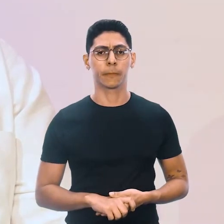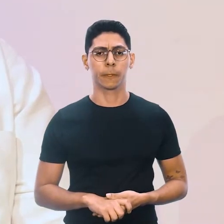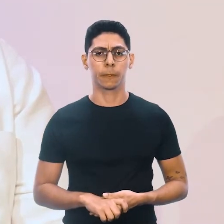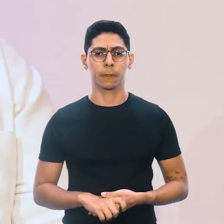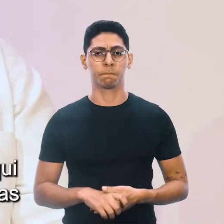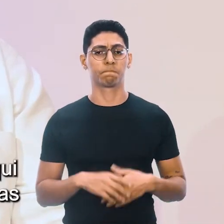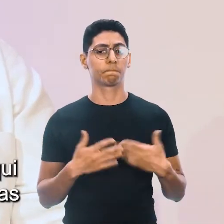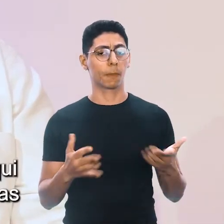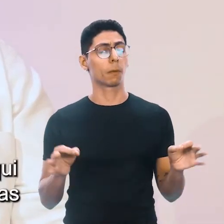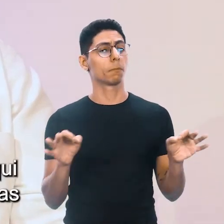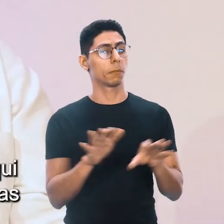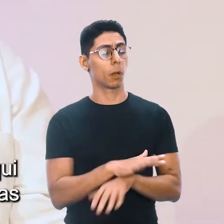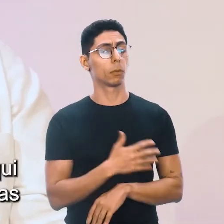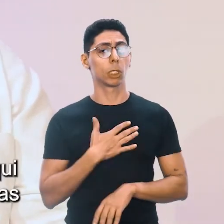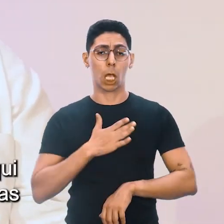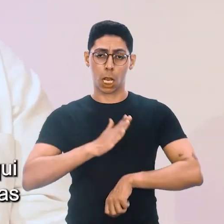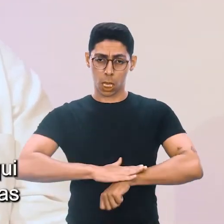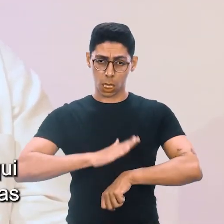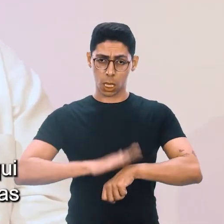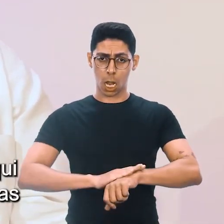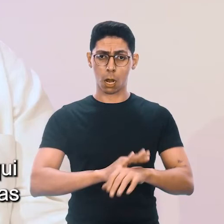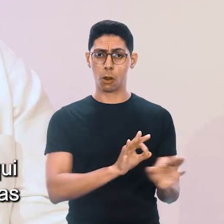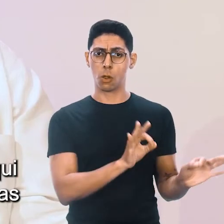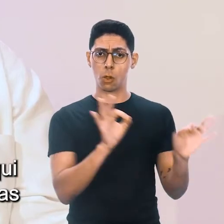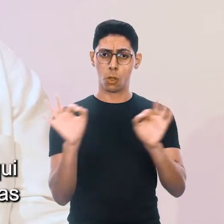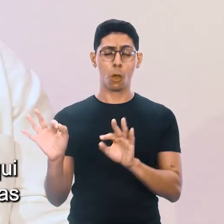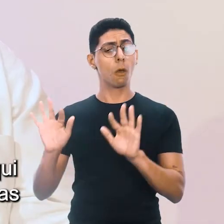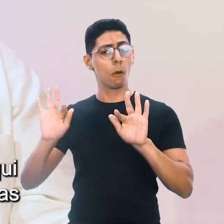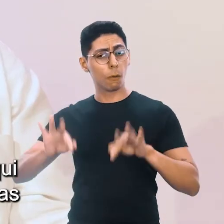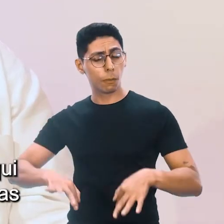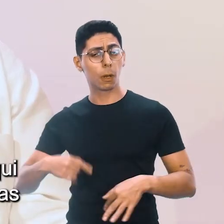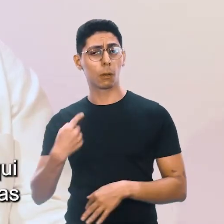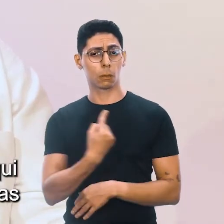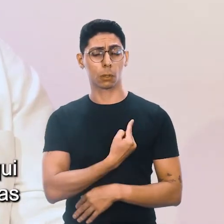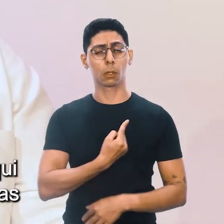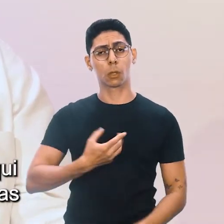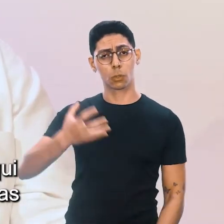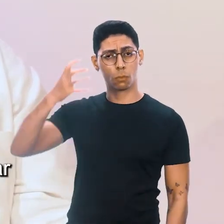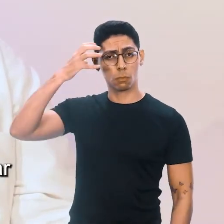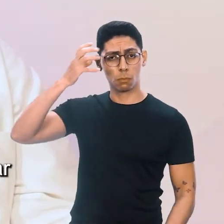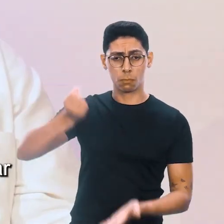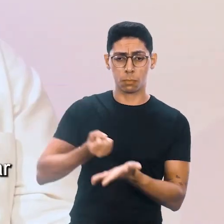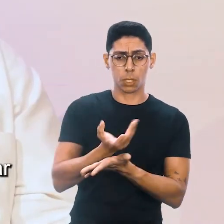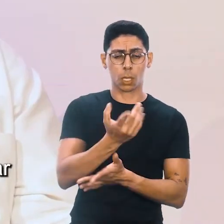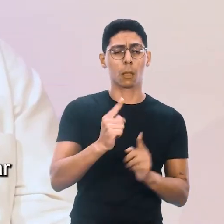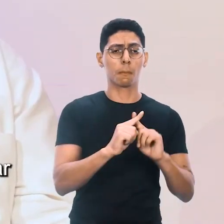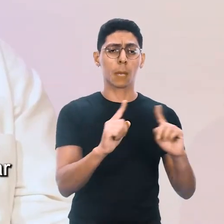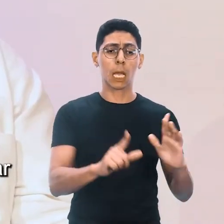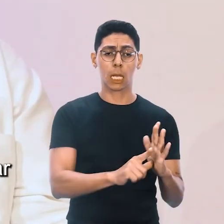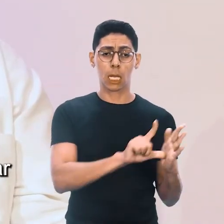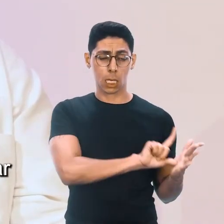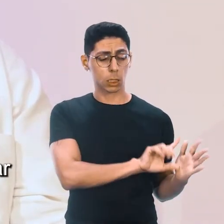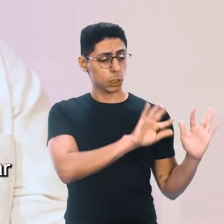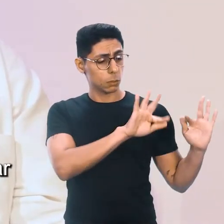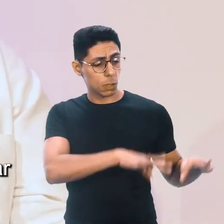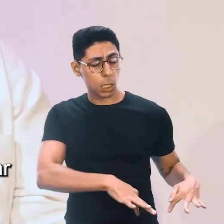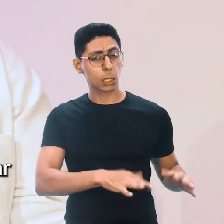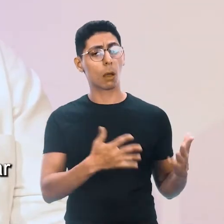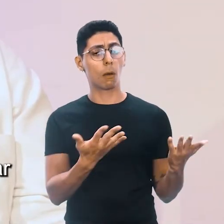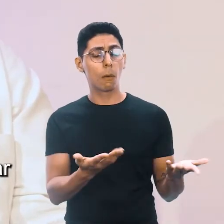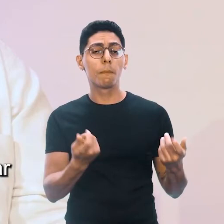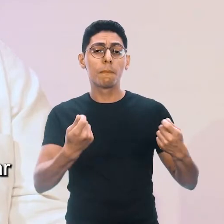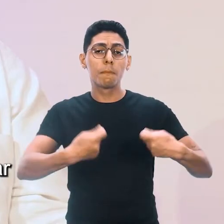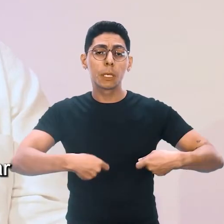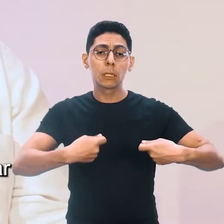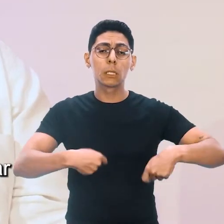Exatamente. Tuca, nós já estamos caminhando aqui para o final do nosso podcast, mas antes de encerrar, eu não